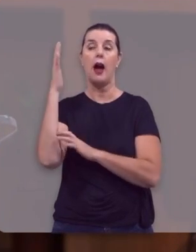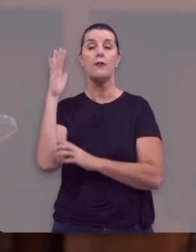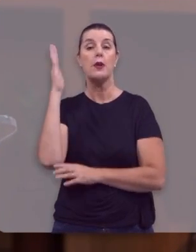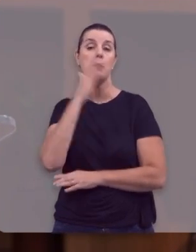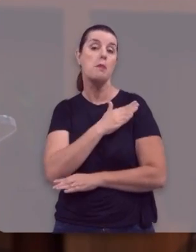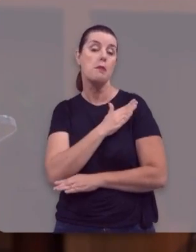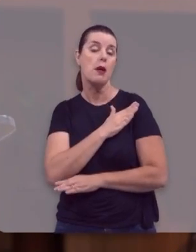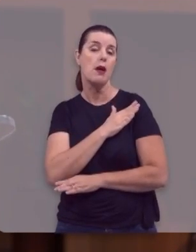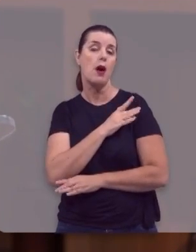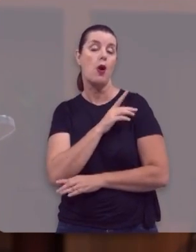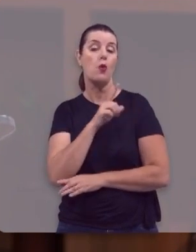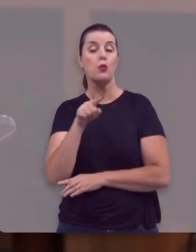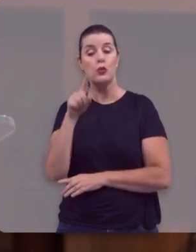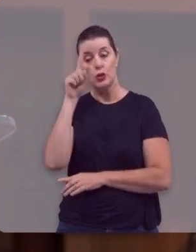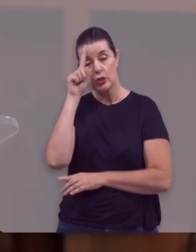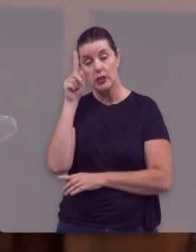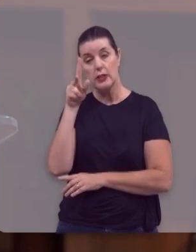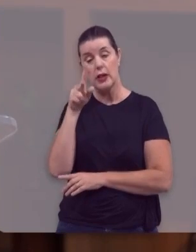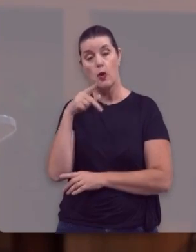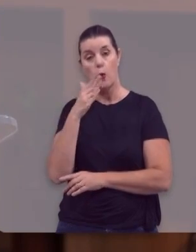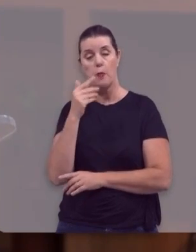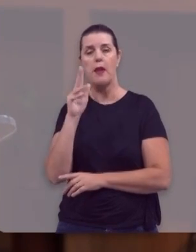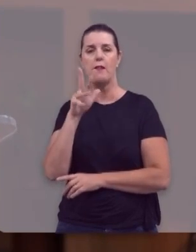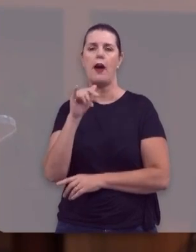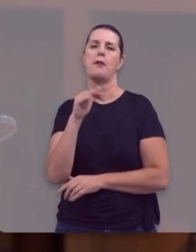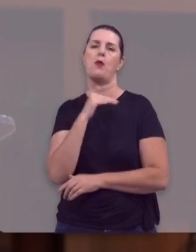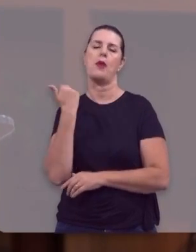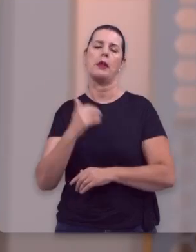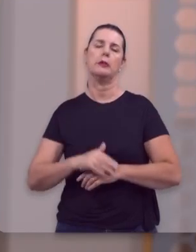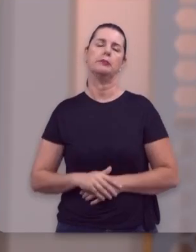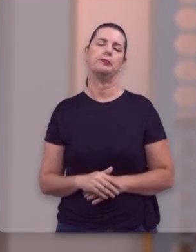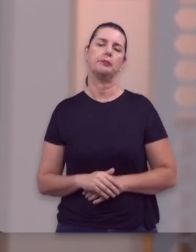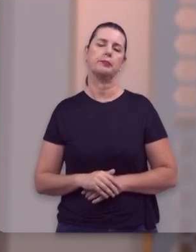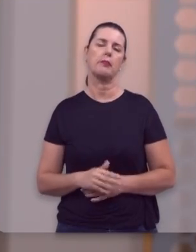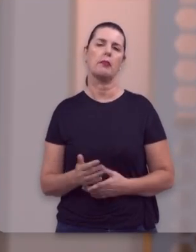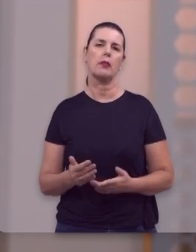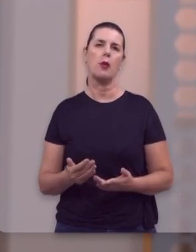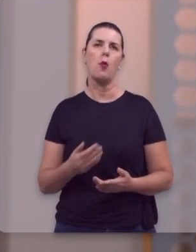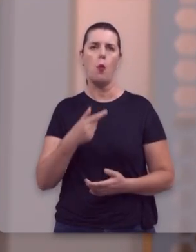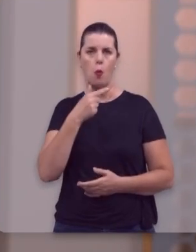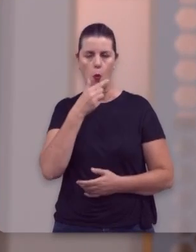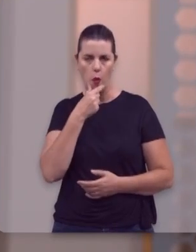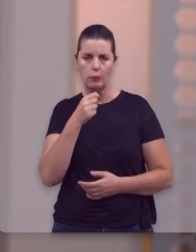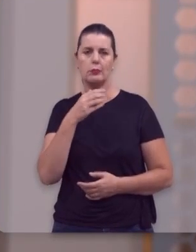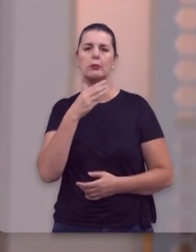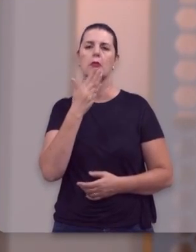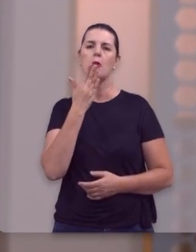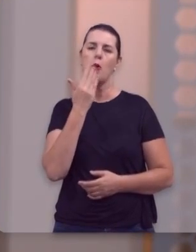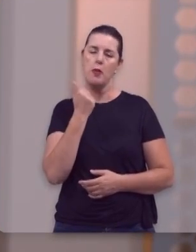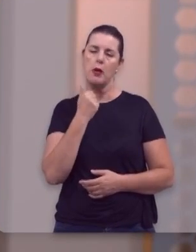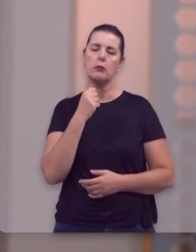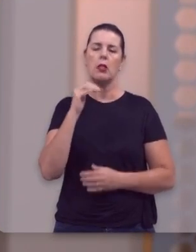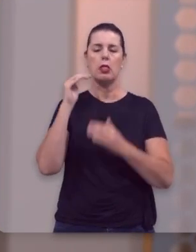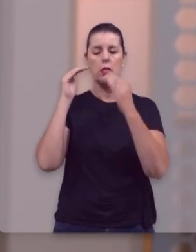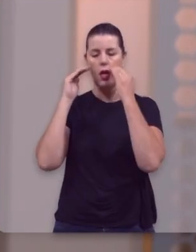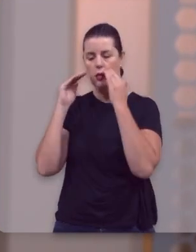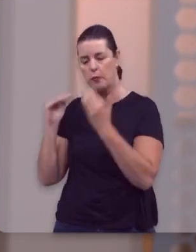dela comereis, certamente morrereis. O homem comeu,